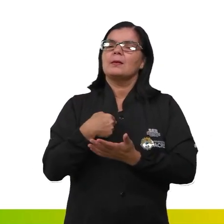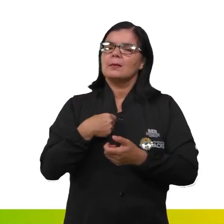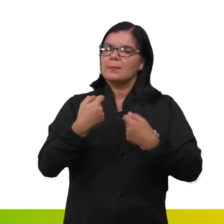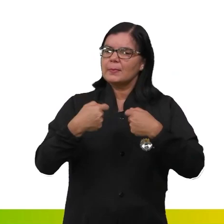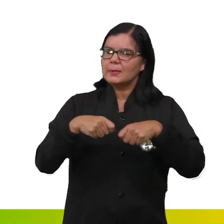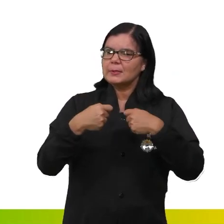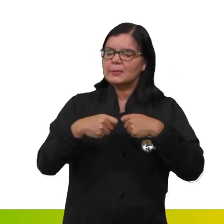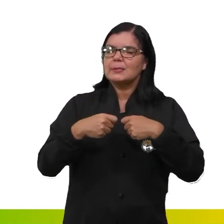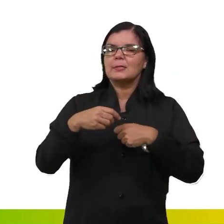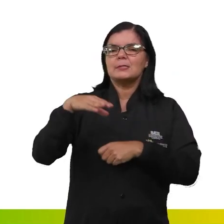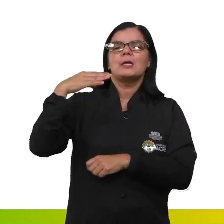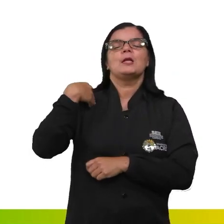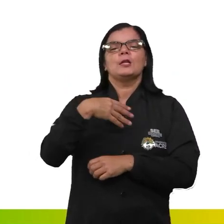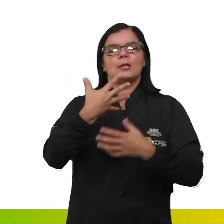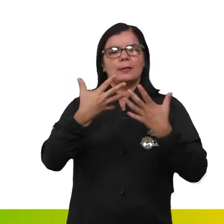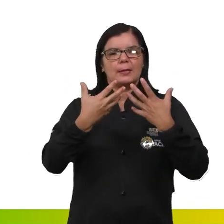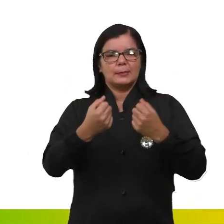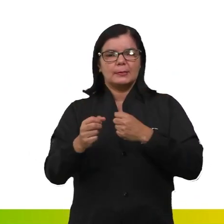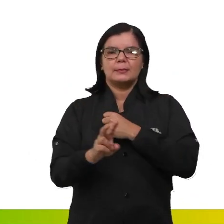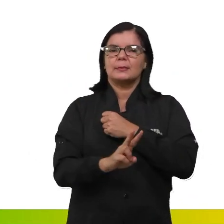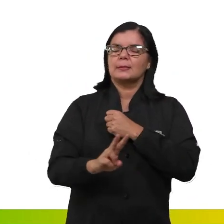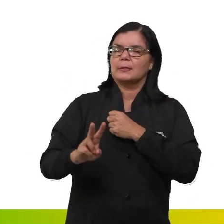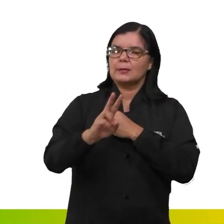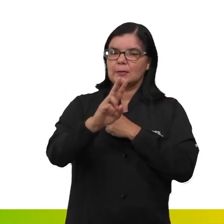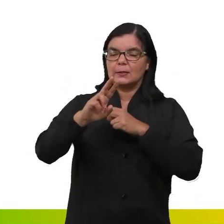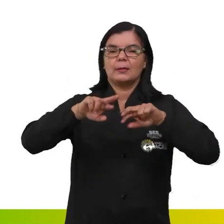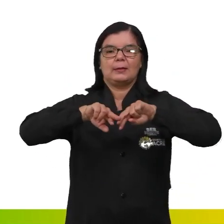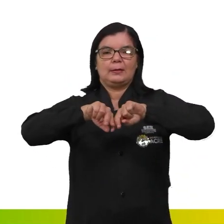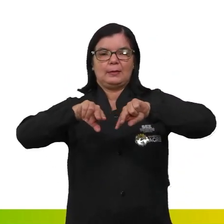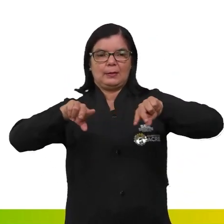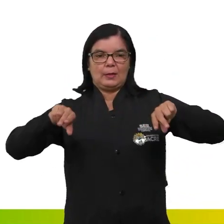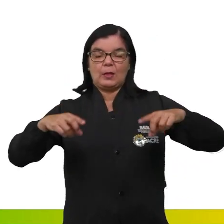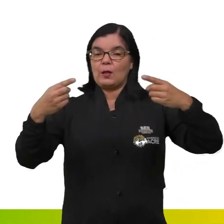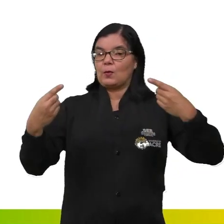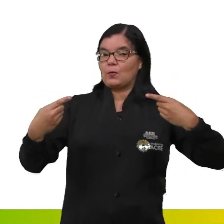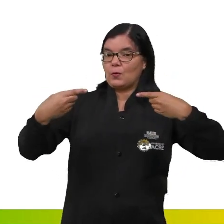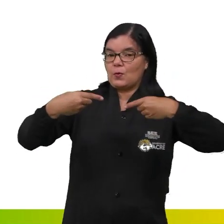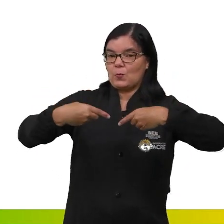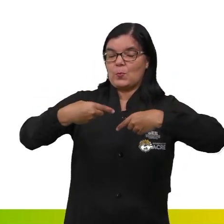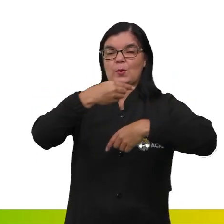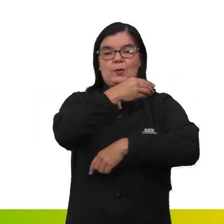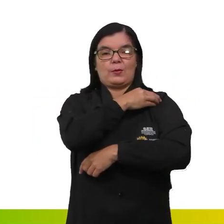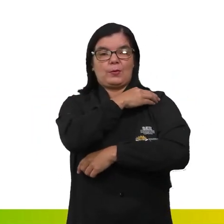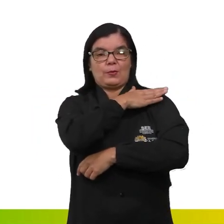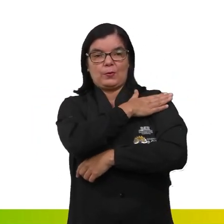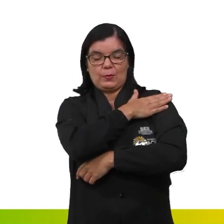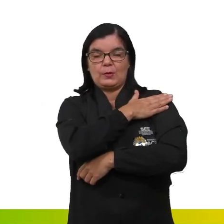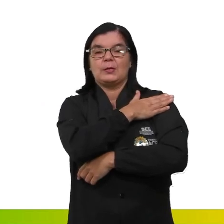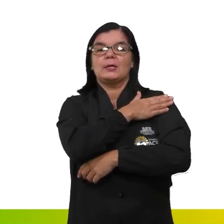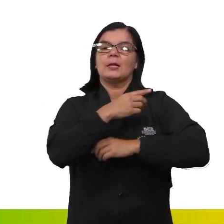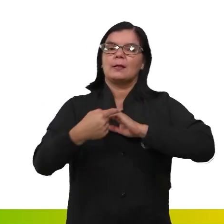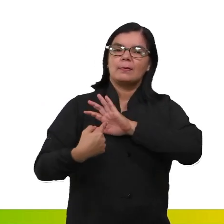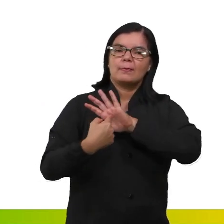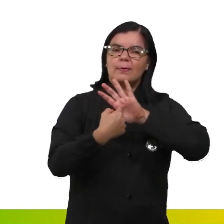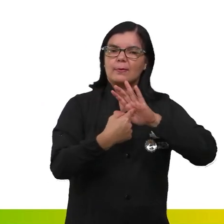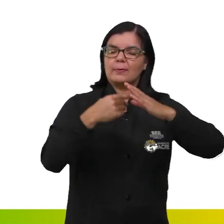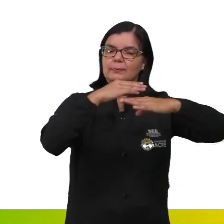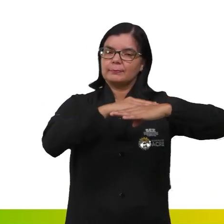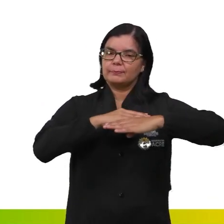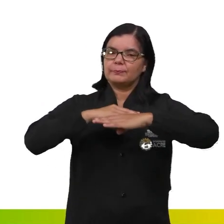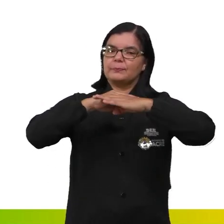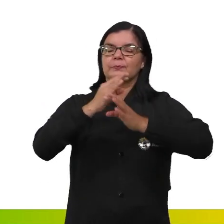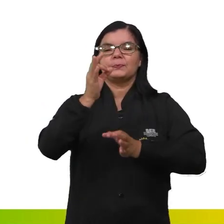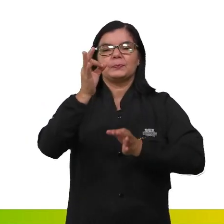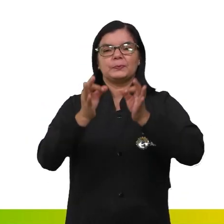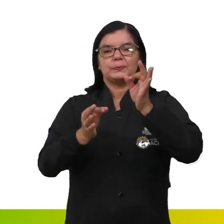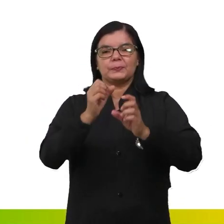que exige reconhecimento e valorização da diversidade, o combate ao preconceito e a promoção da igualdade